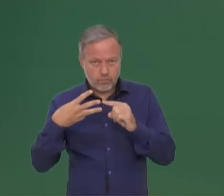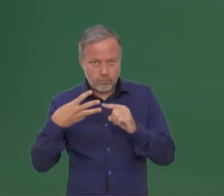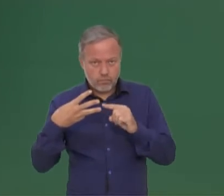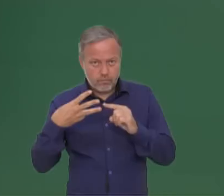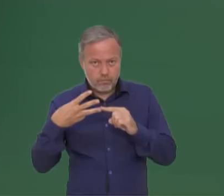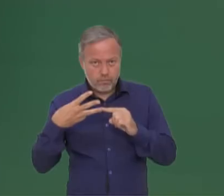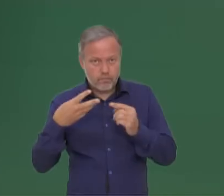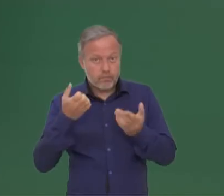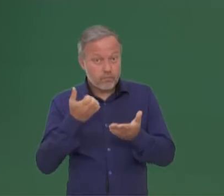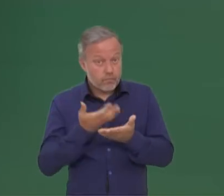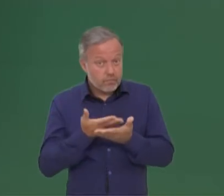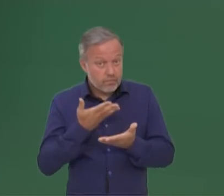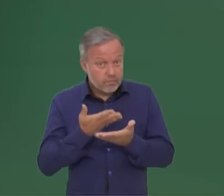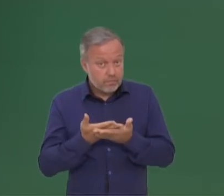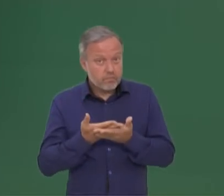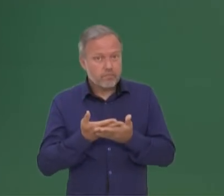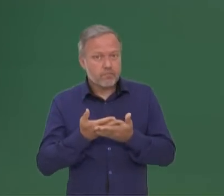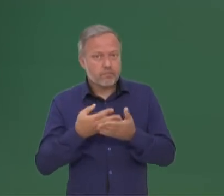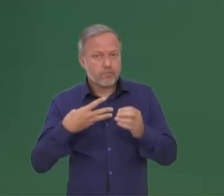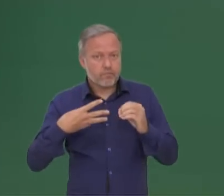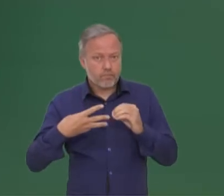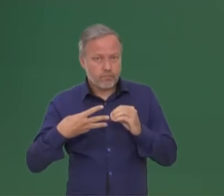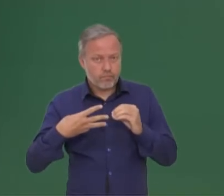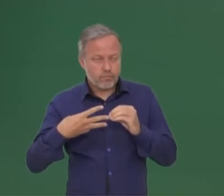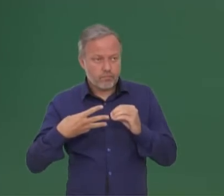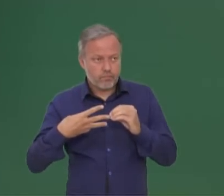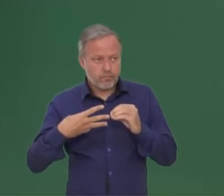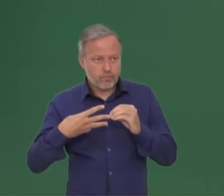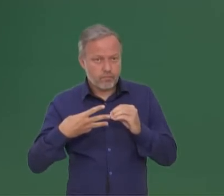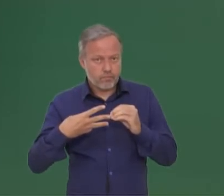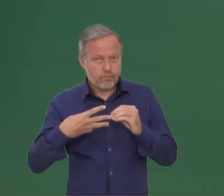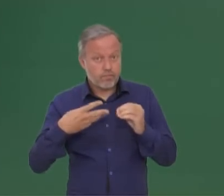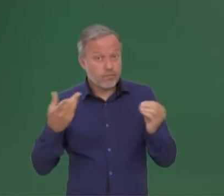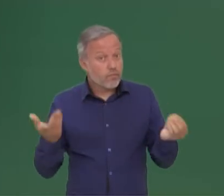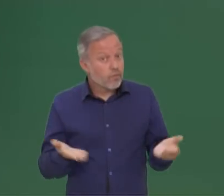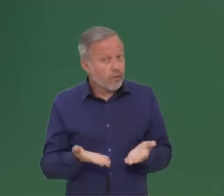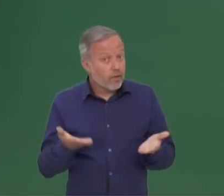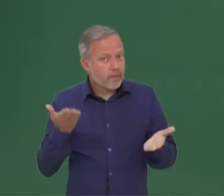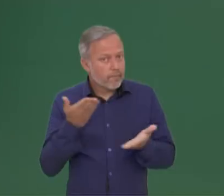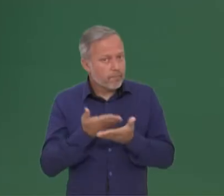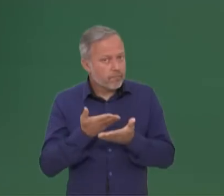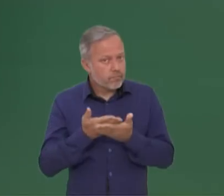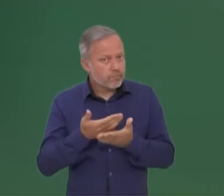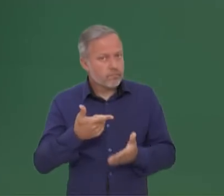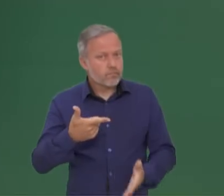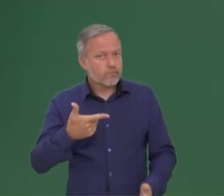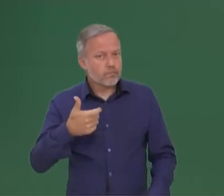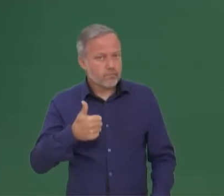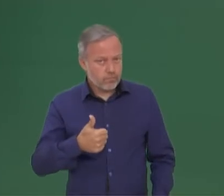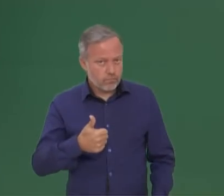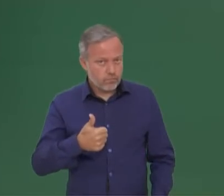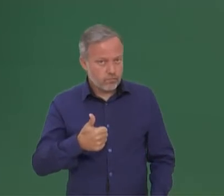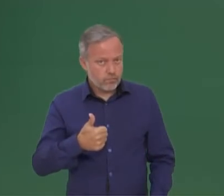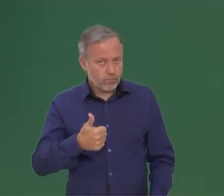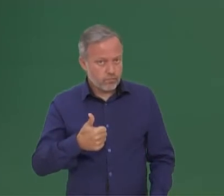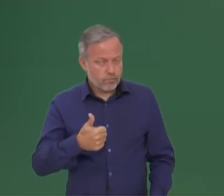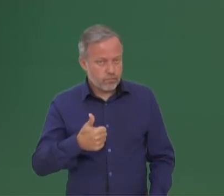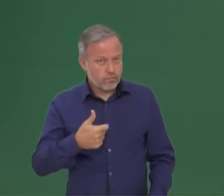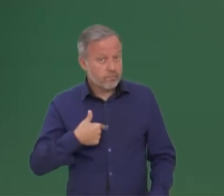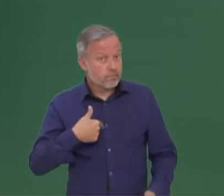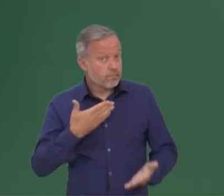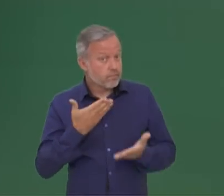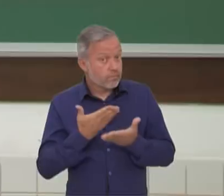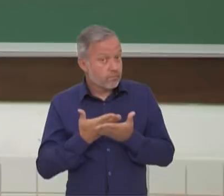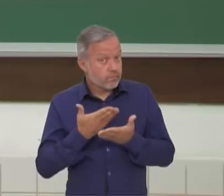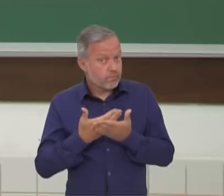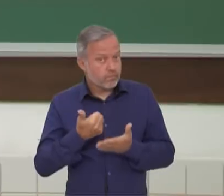dessa estrutura da célula. Nós estamos na aula número 21. Na aula 19, nós falamos sobre a descoberta da